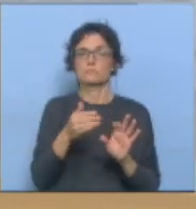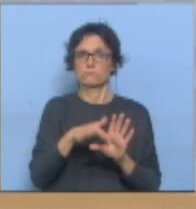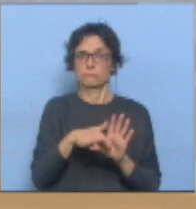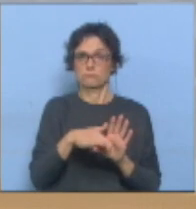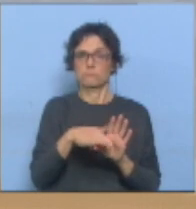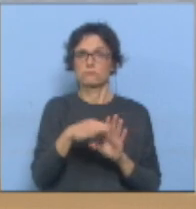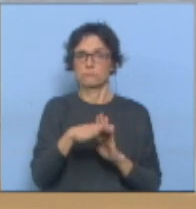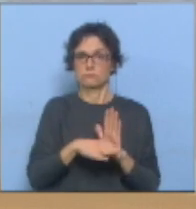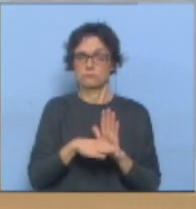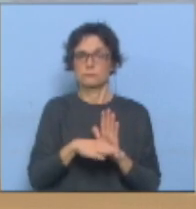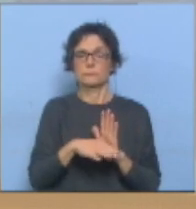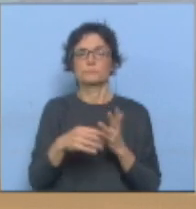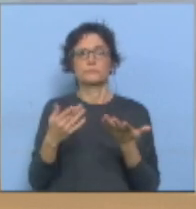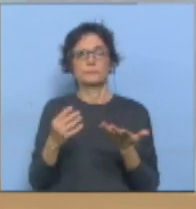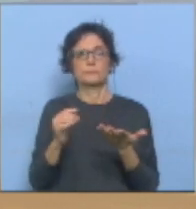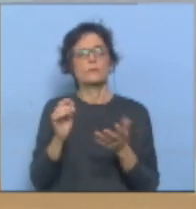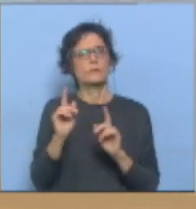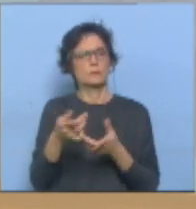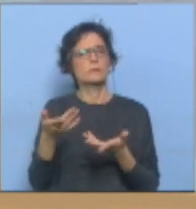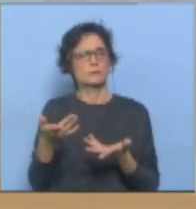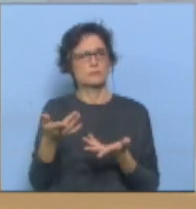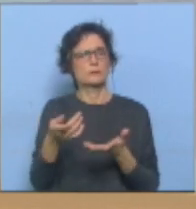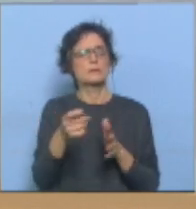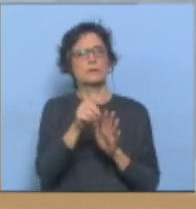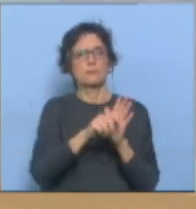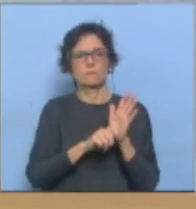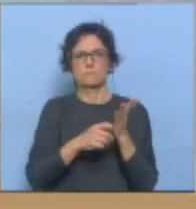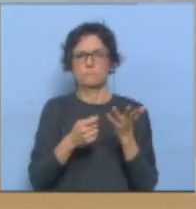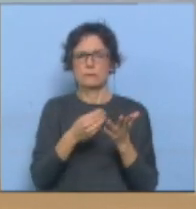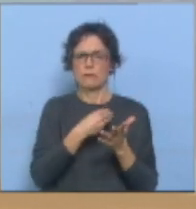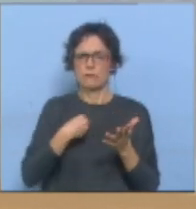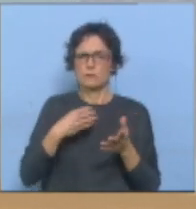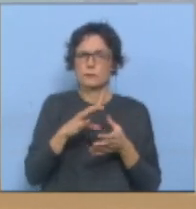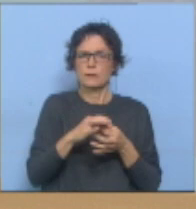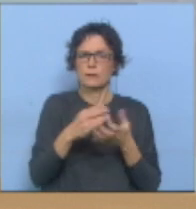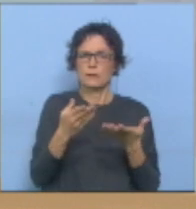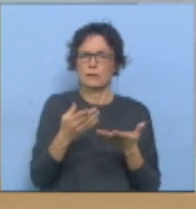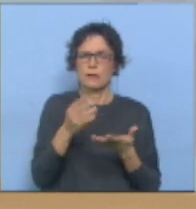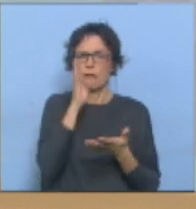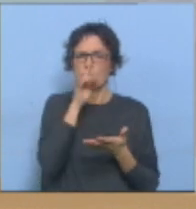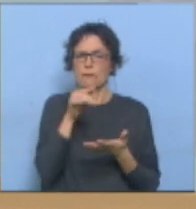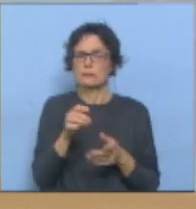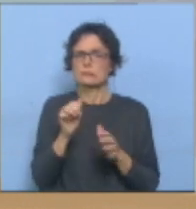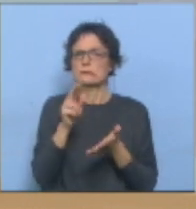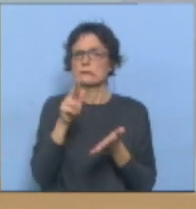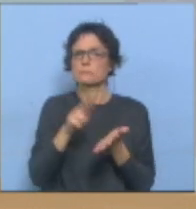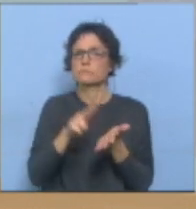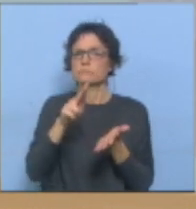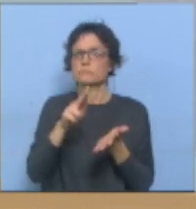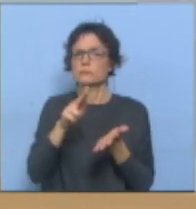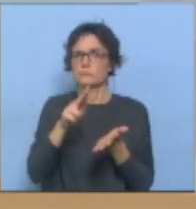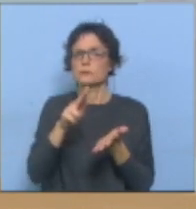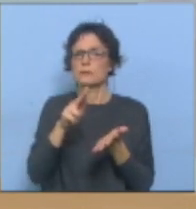connosco. E começamos precisamente por este ponto da deontologia médica. Se for aprovada a legalização